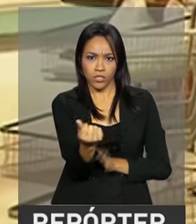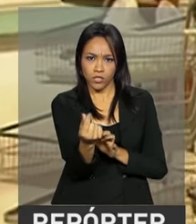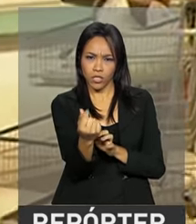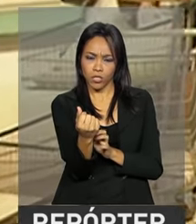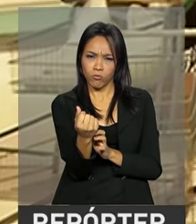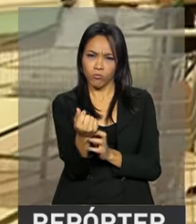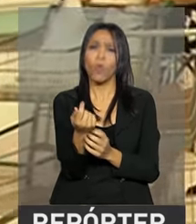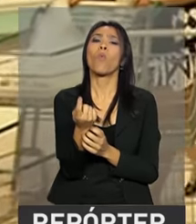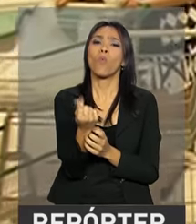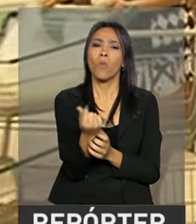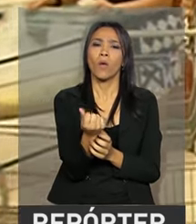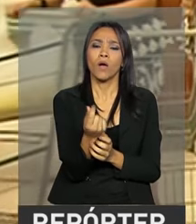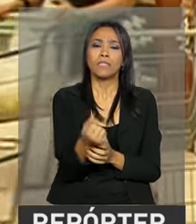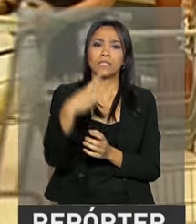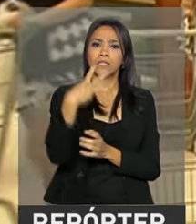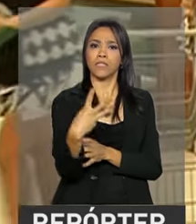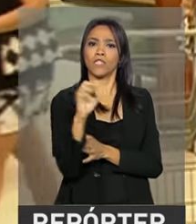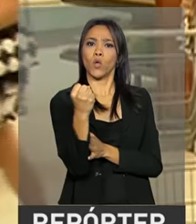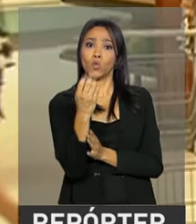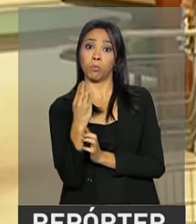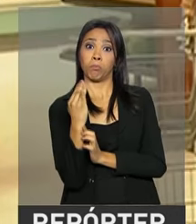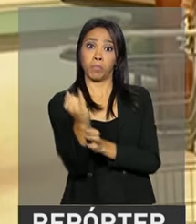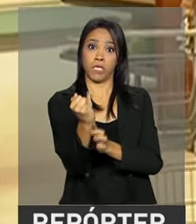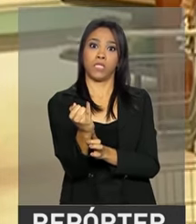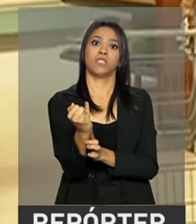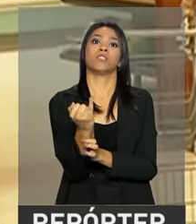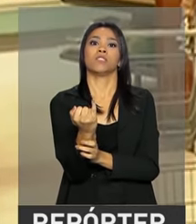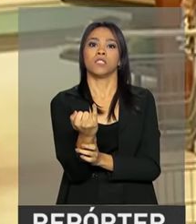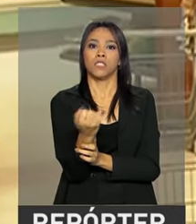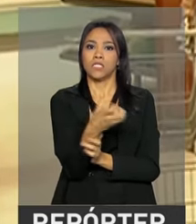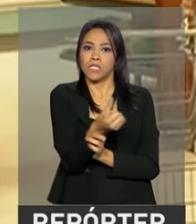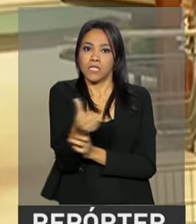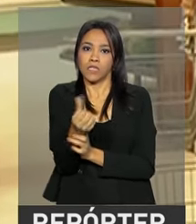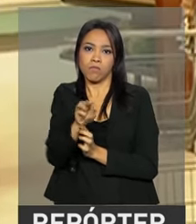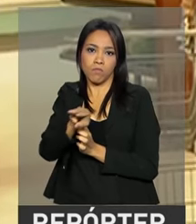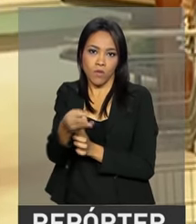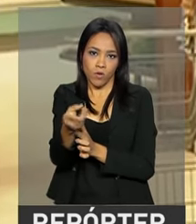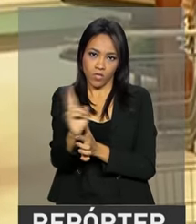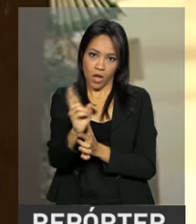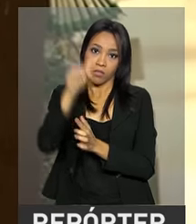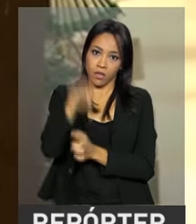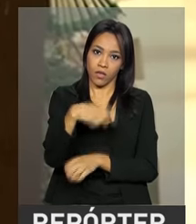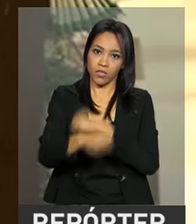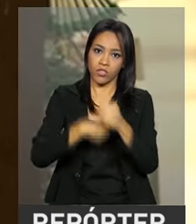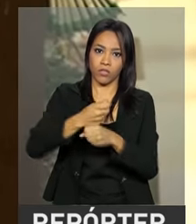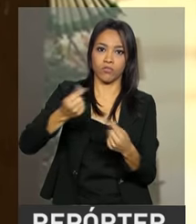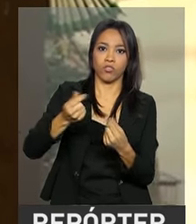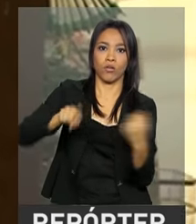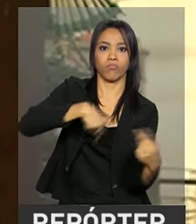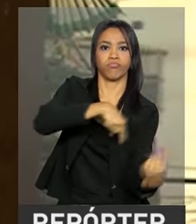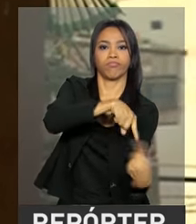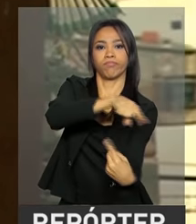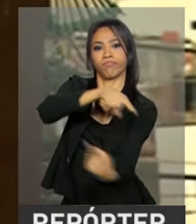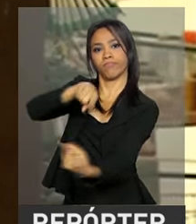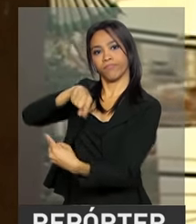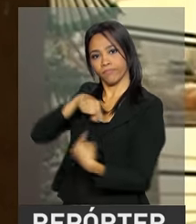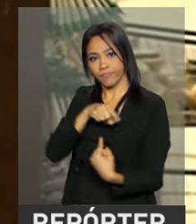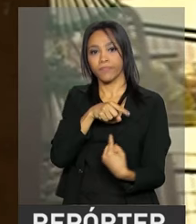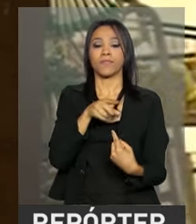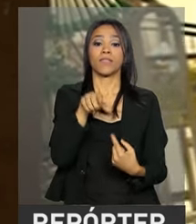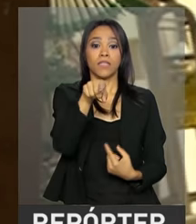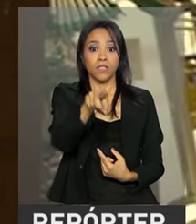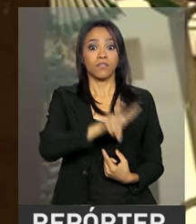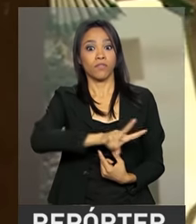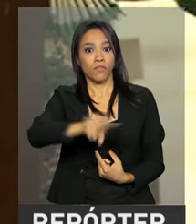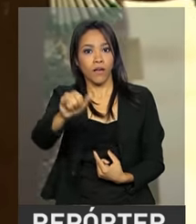economia do país cerca de R 38 bilhões 600 milhões de reais este ano um volume de recursos que vai ajudar a